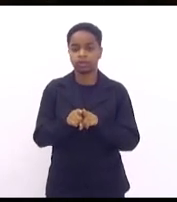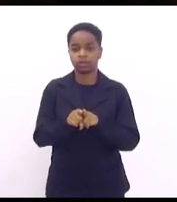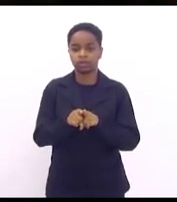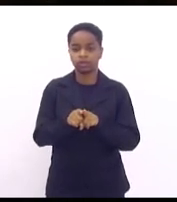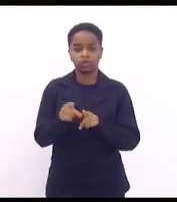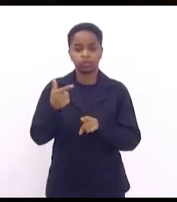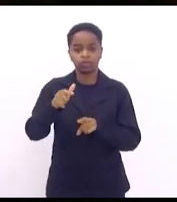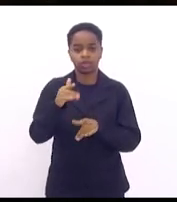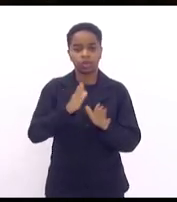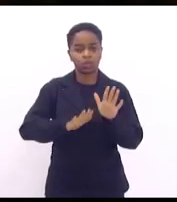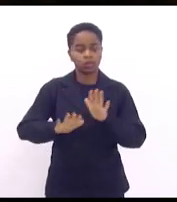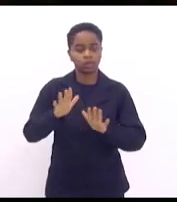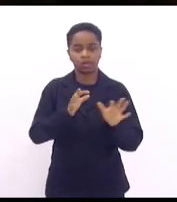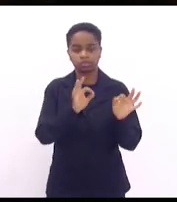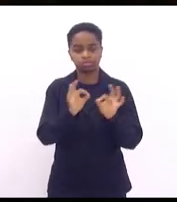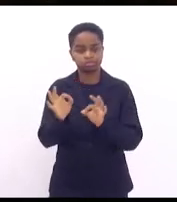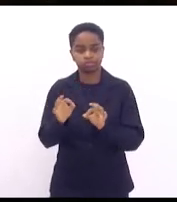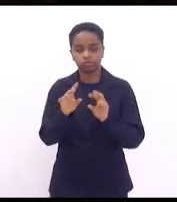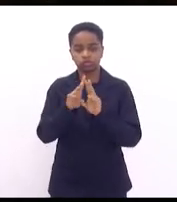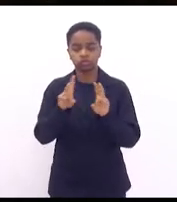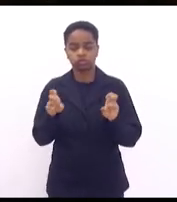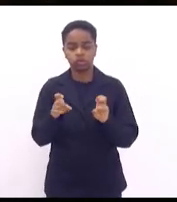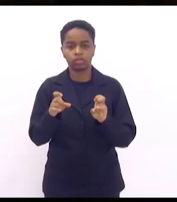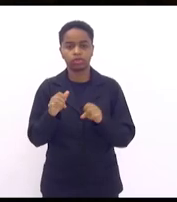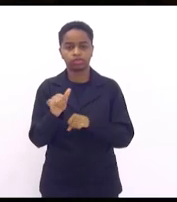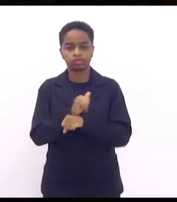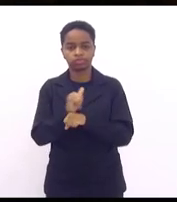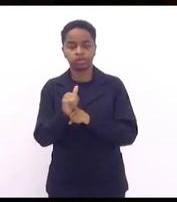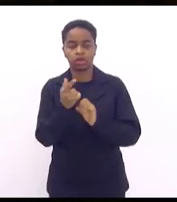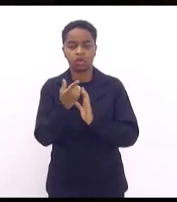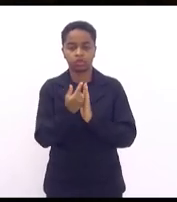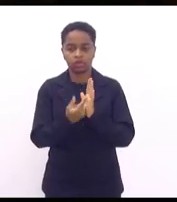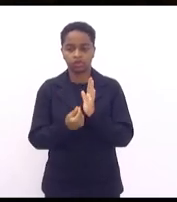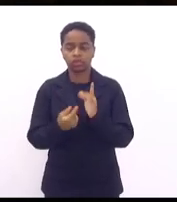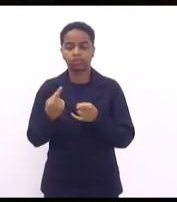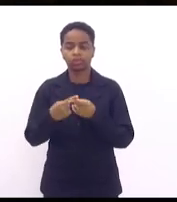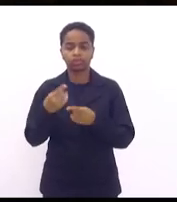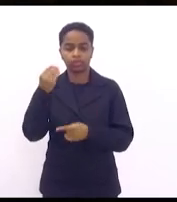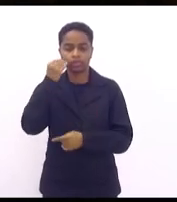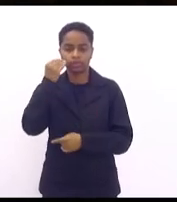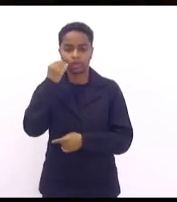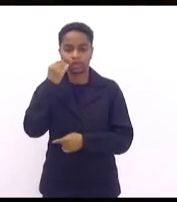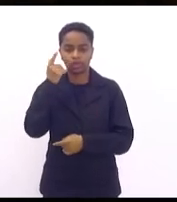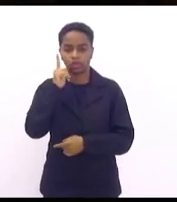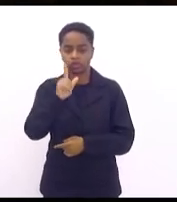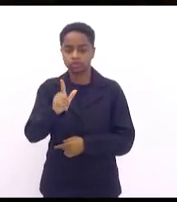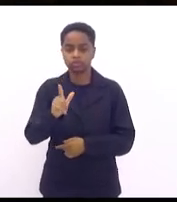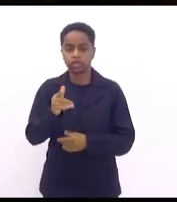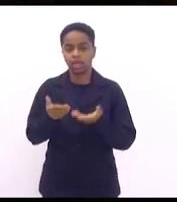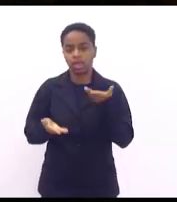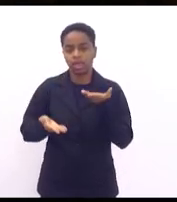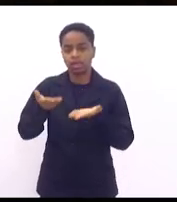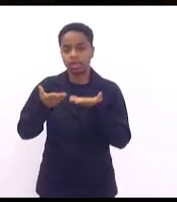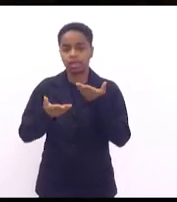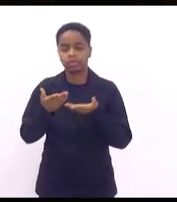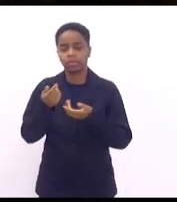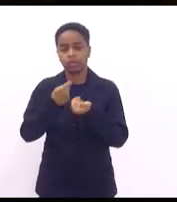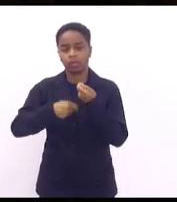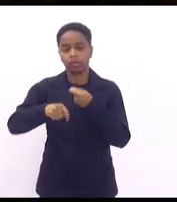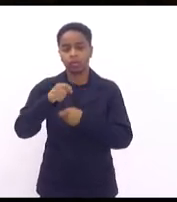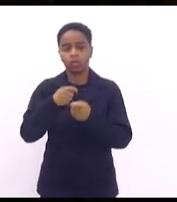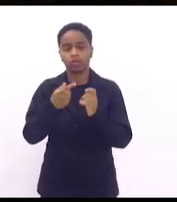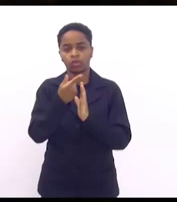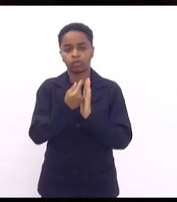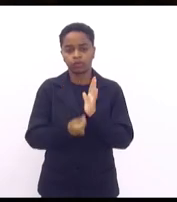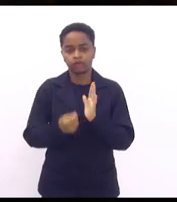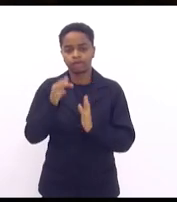de cuidado às ferramentas orçamentárias que tentam garantir o equilíbrio econômico, orçamentário, fiscal